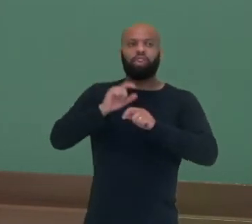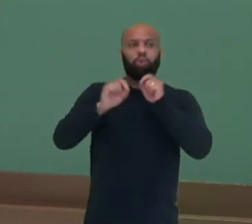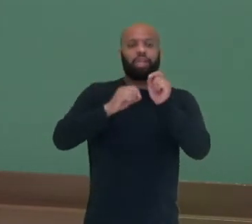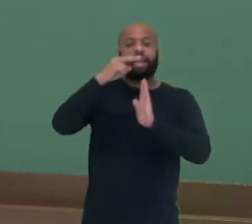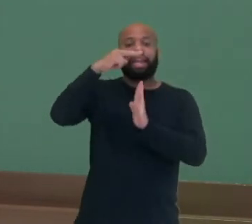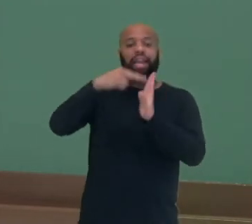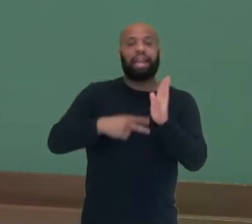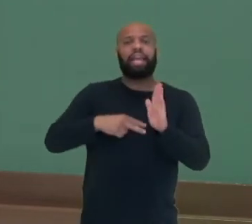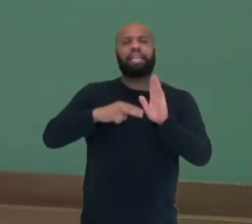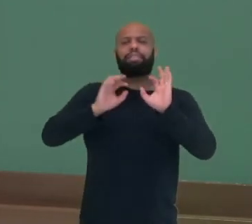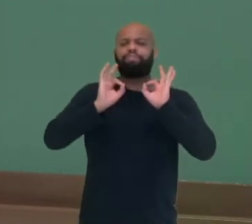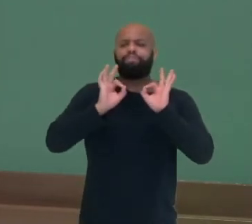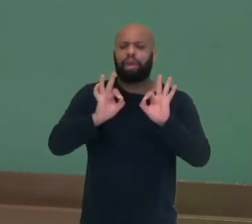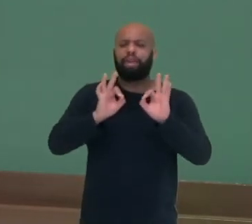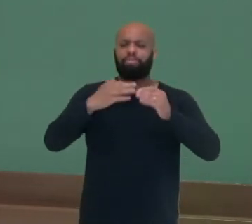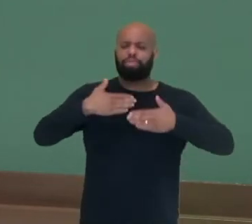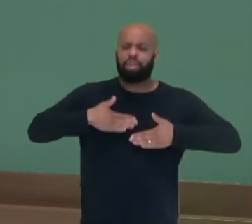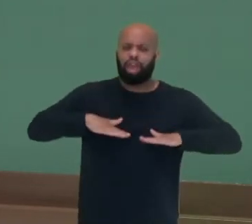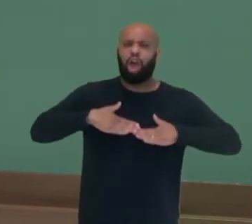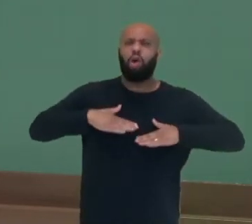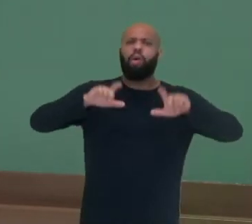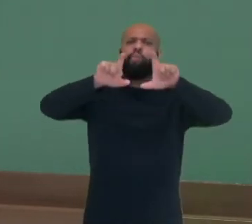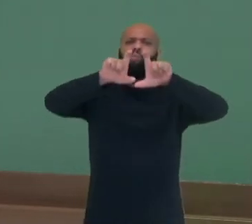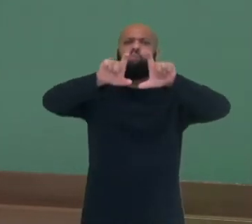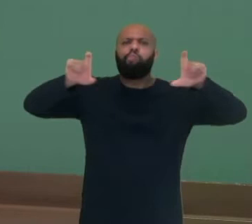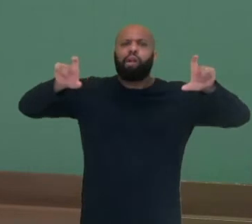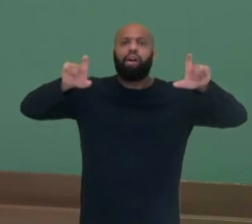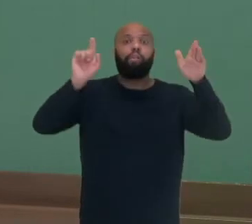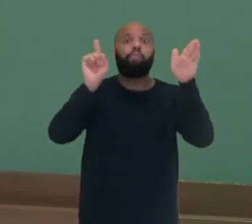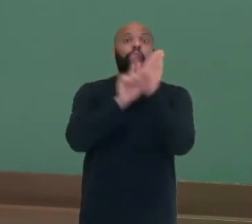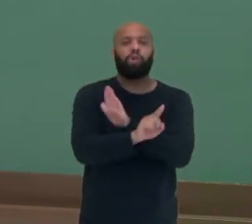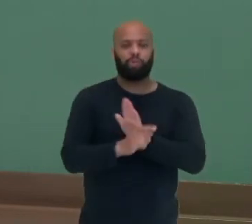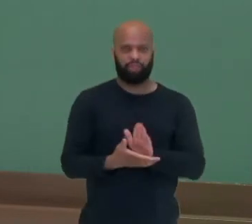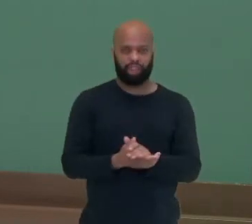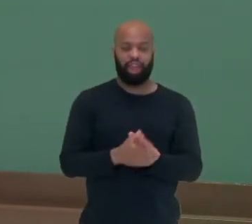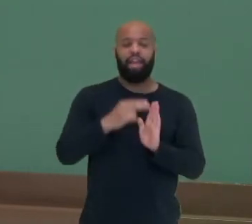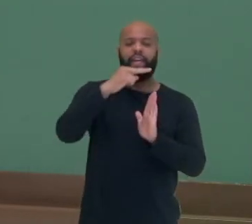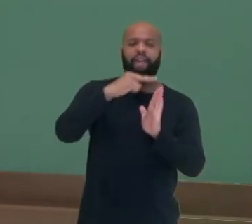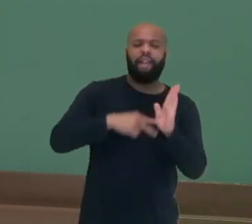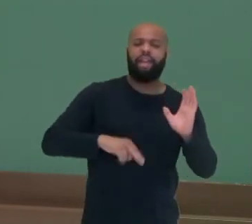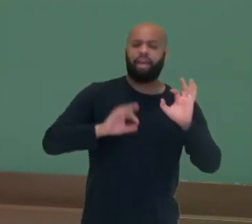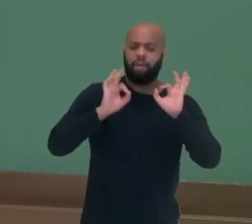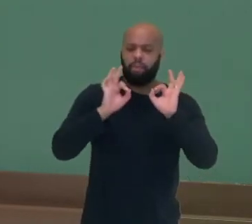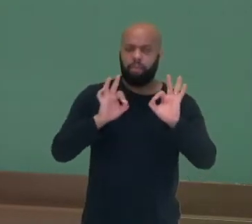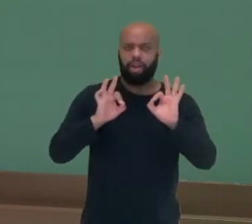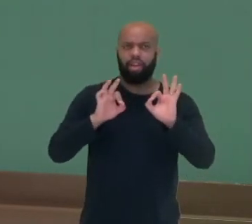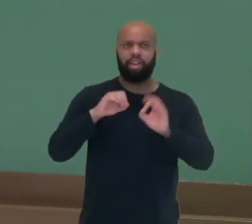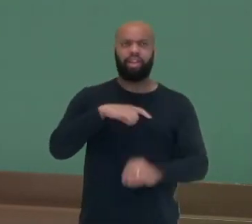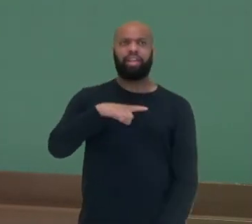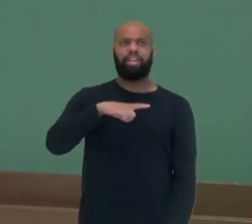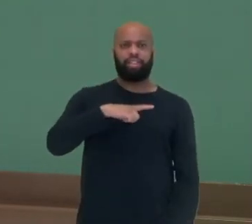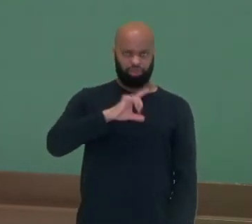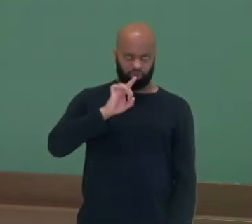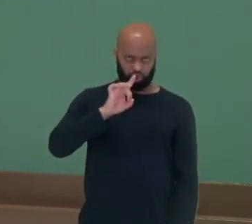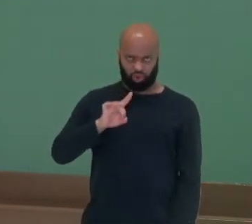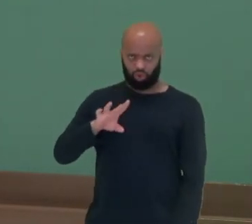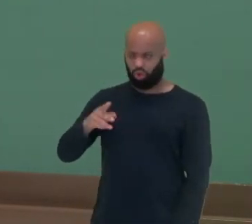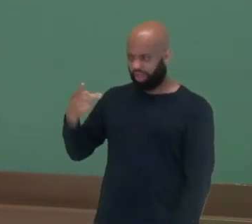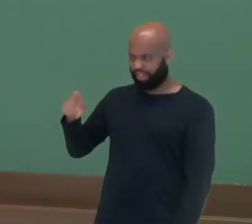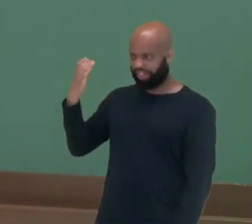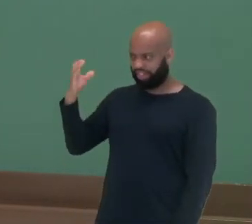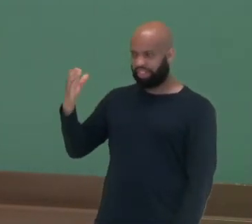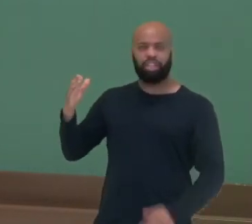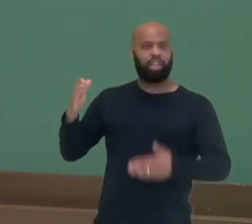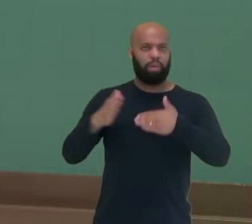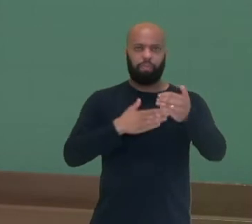leitura do enunciado. Enunciado, Fabiano. É a pergunta. Leia muito bem. E isso não vale só para ciências.